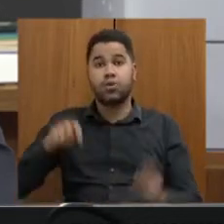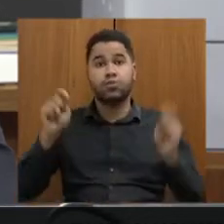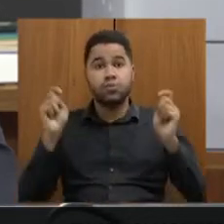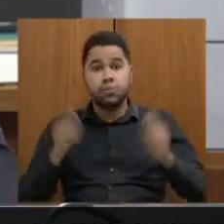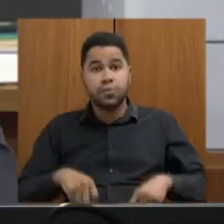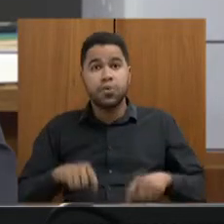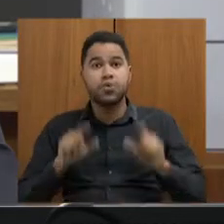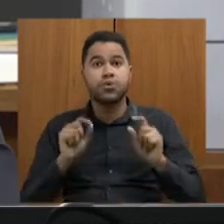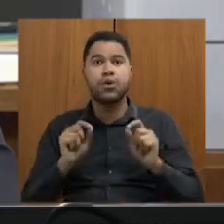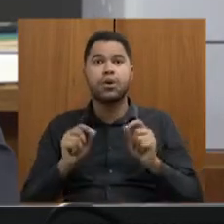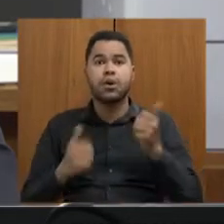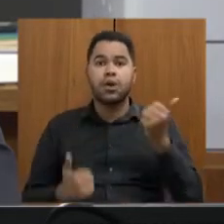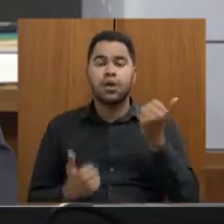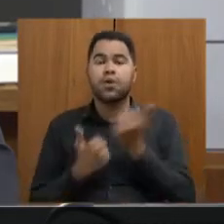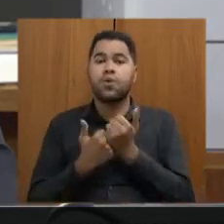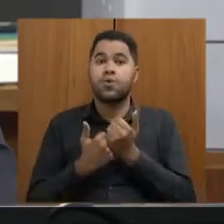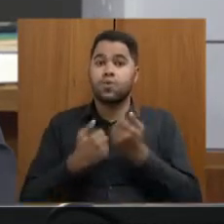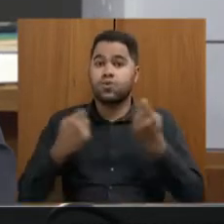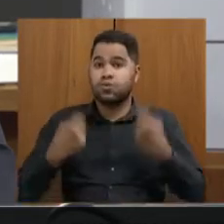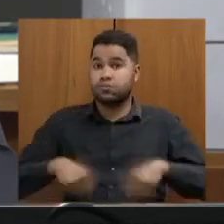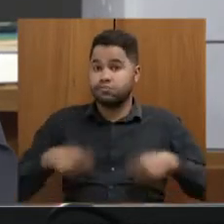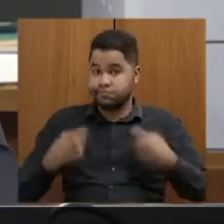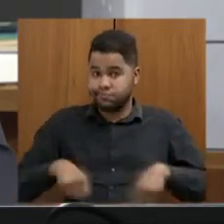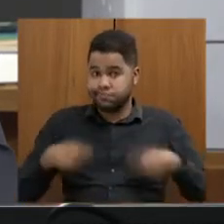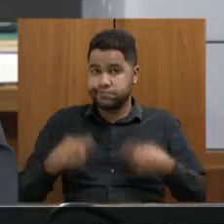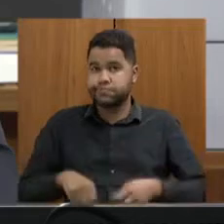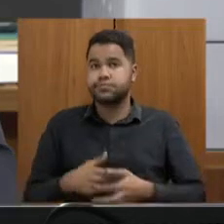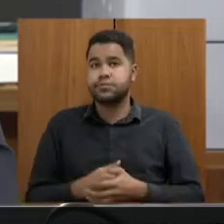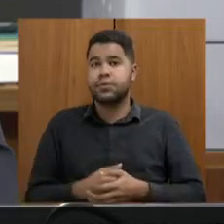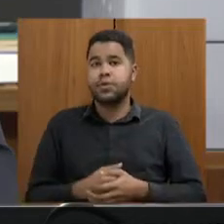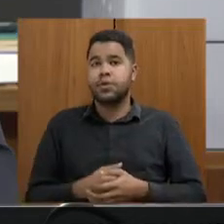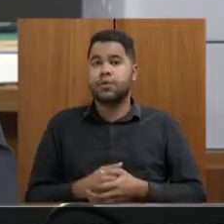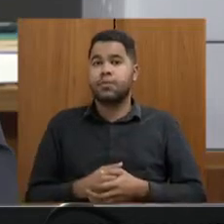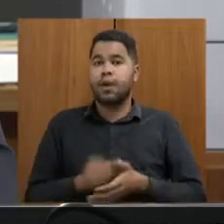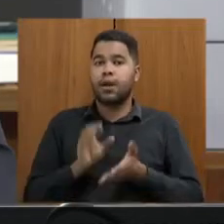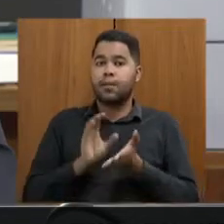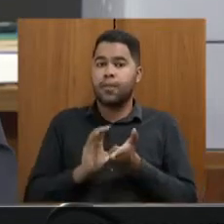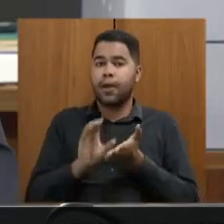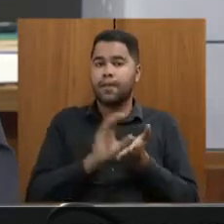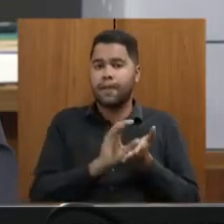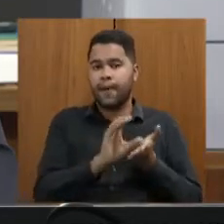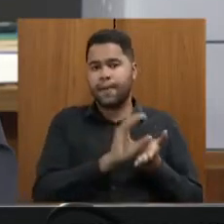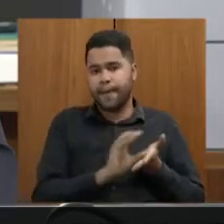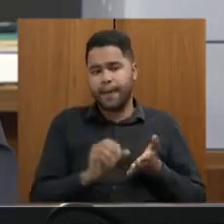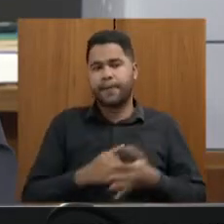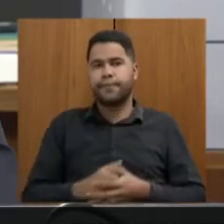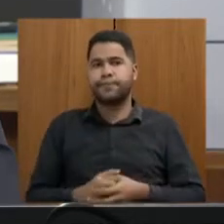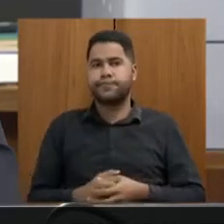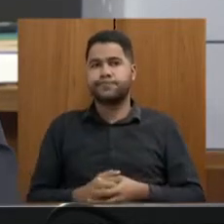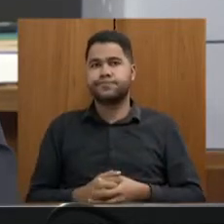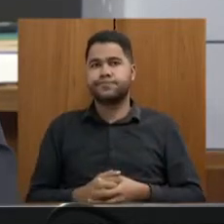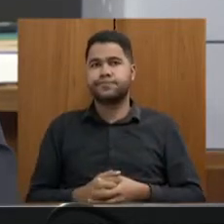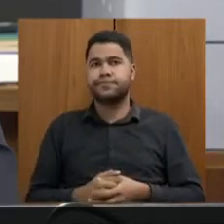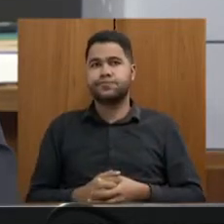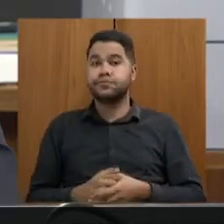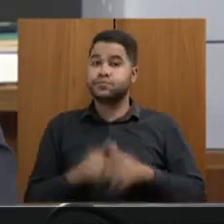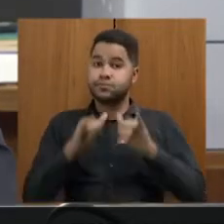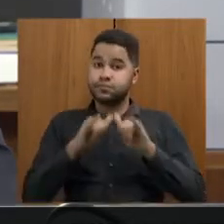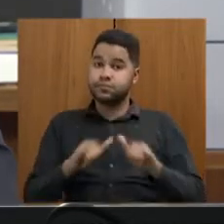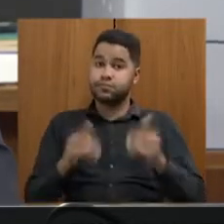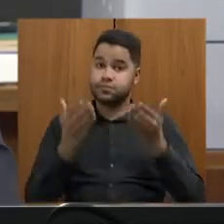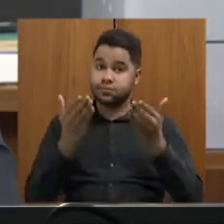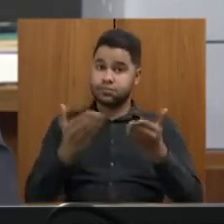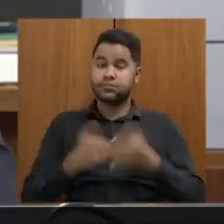possamos ter os recursos necessários para os investimentos é digo a